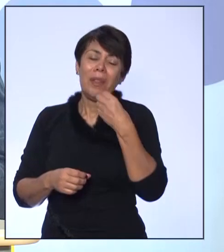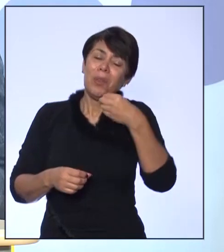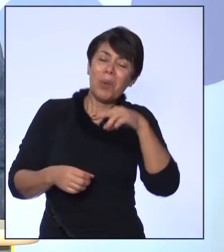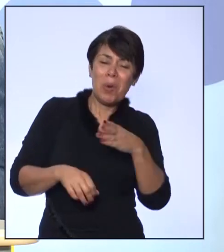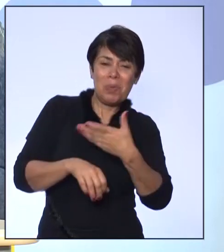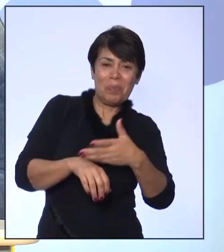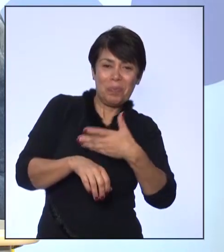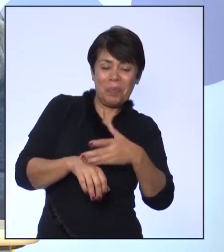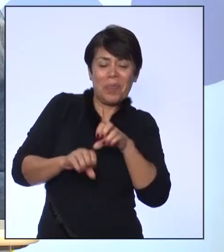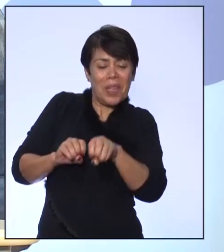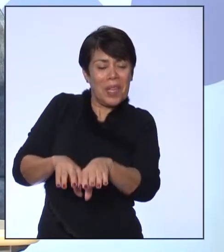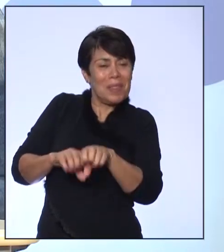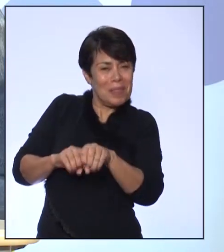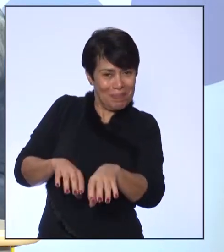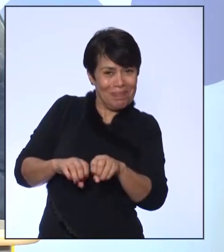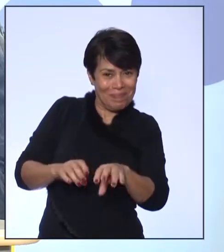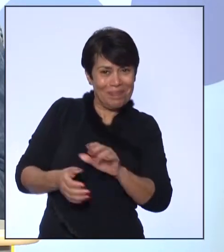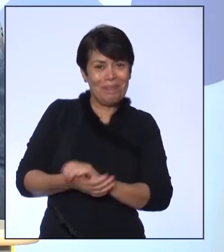existia, quando